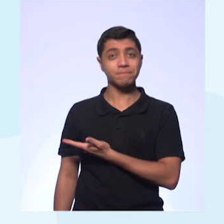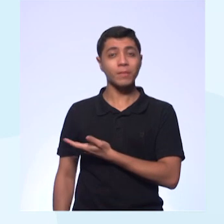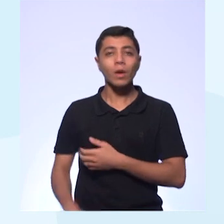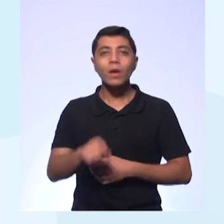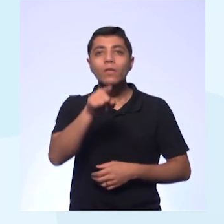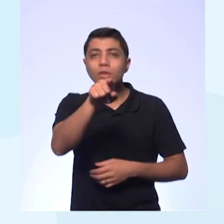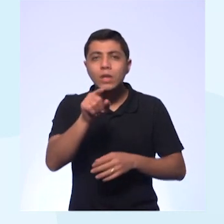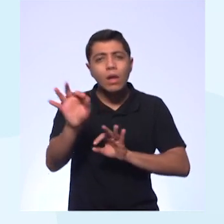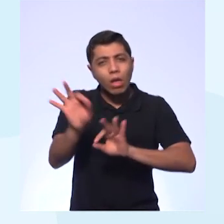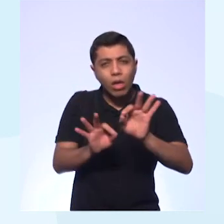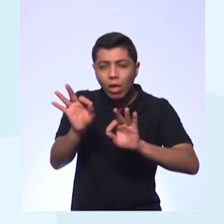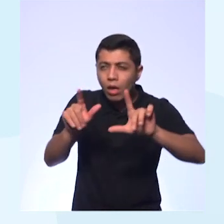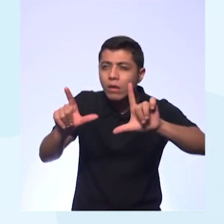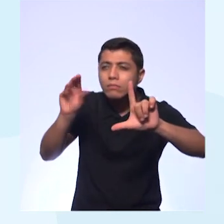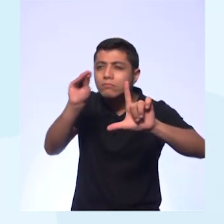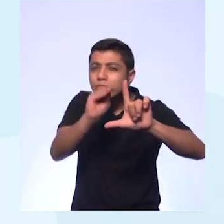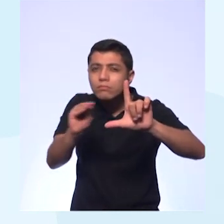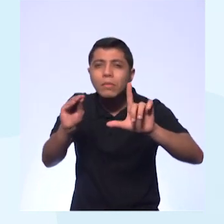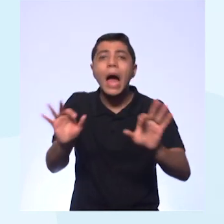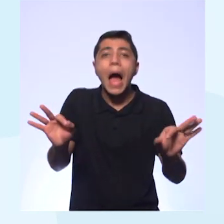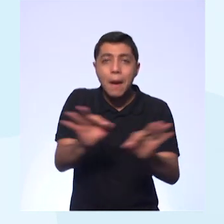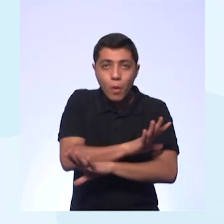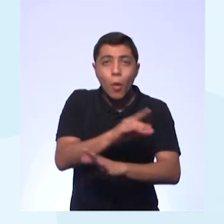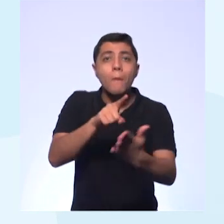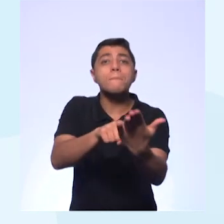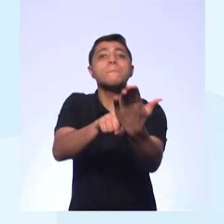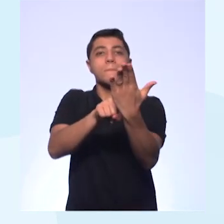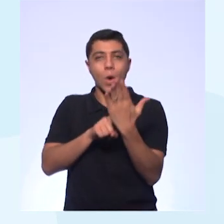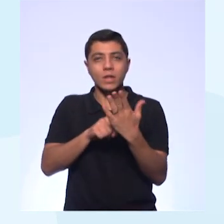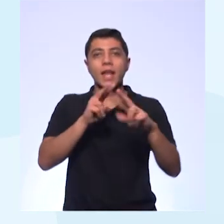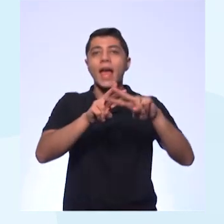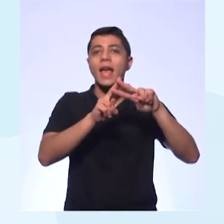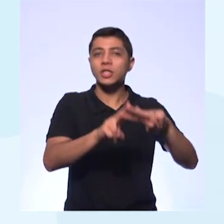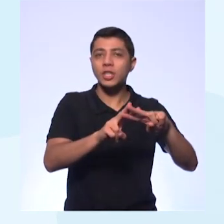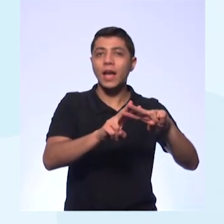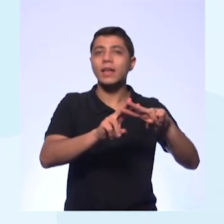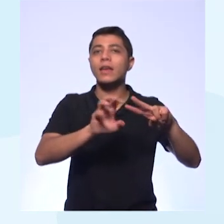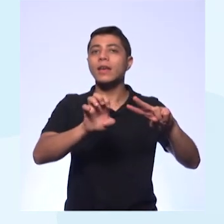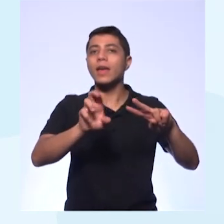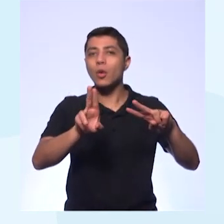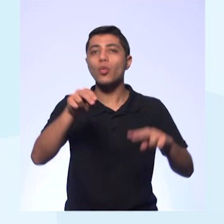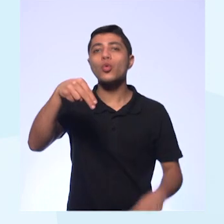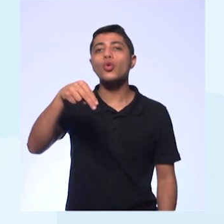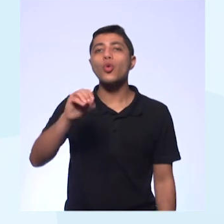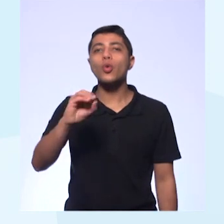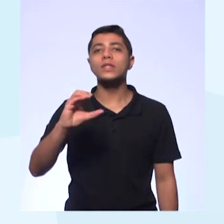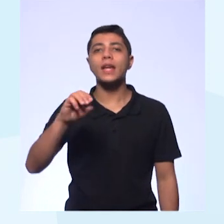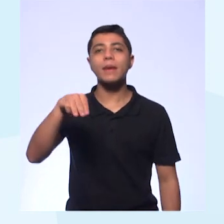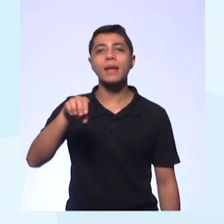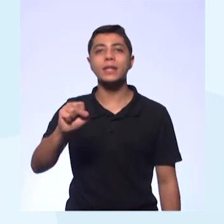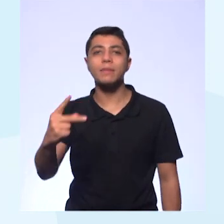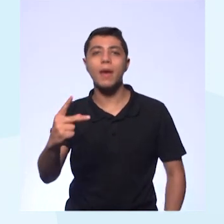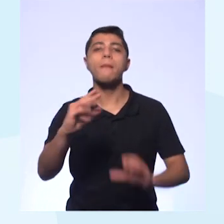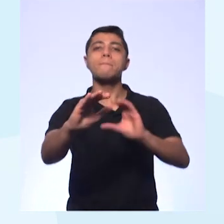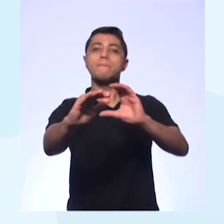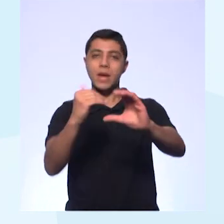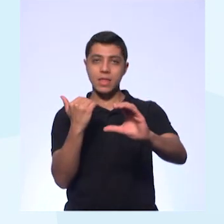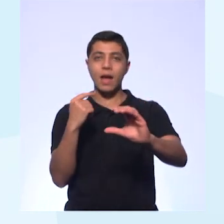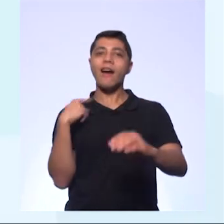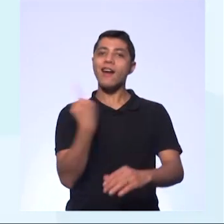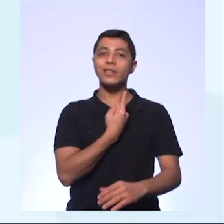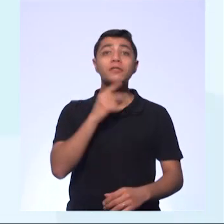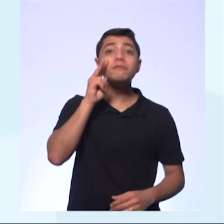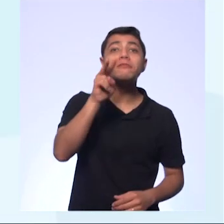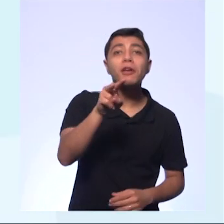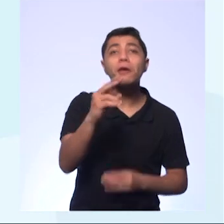hashtag EuNoCMSP e a gente vai ter oportunidade de conhecer o seu trabalho aí. Lembrando da nossa pesquisa, né? Onde